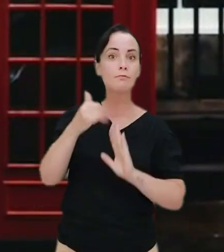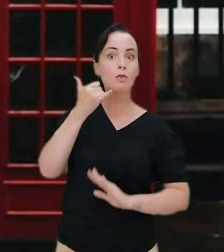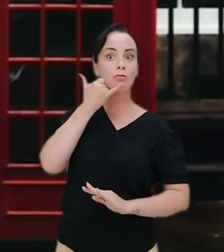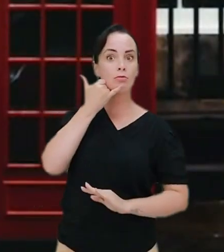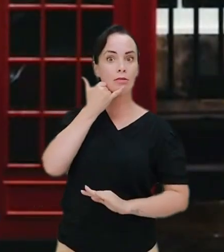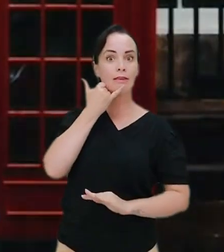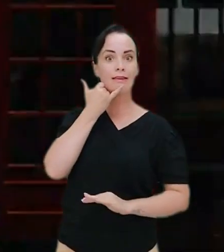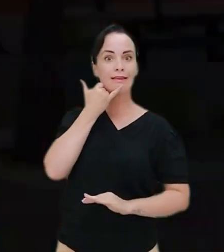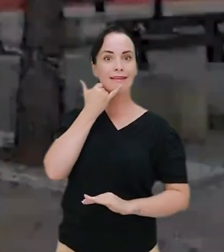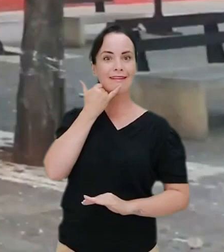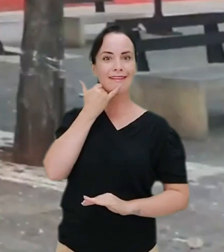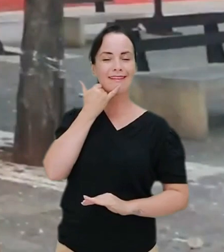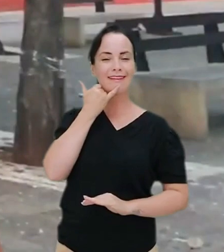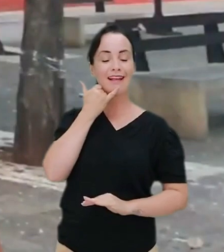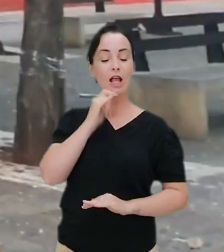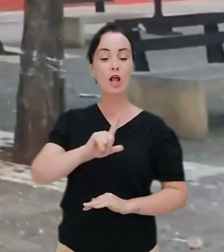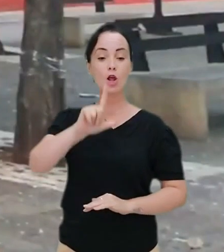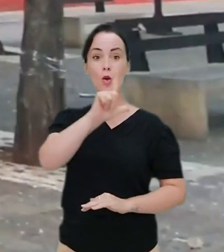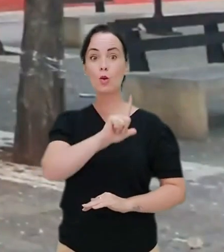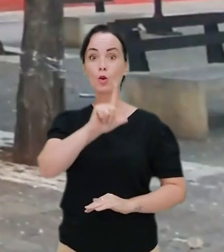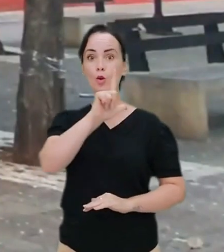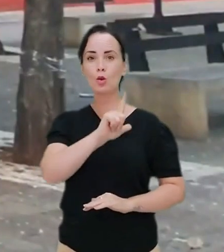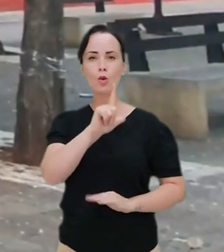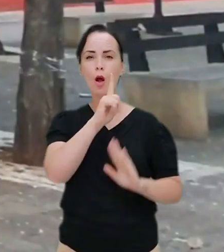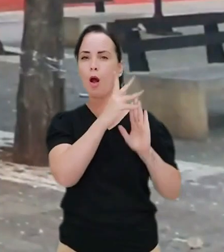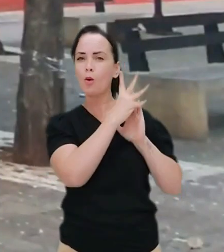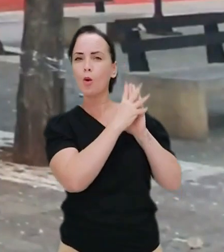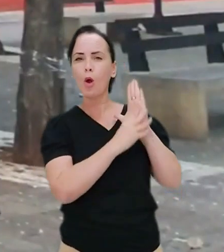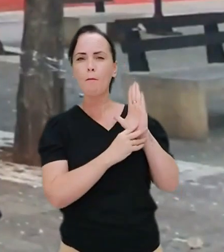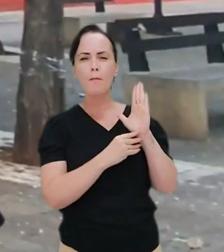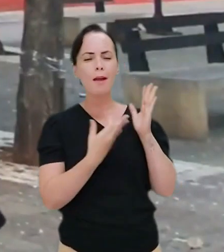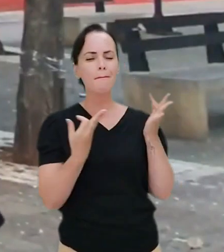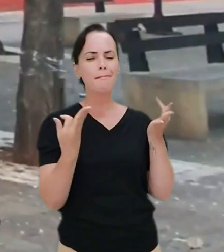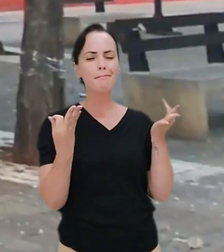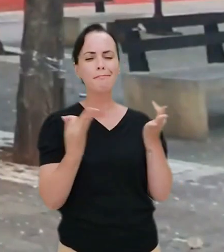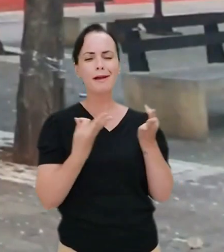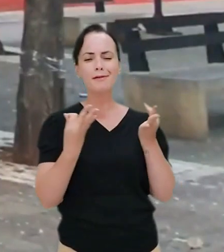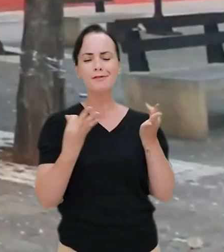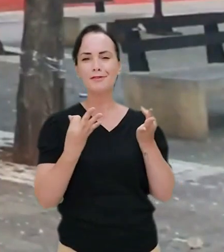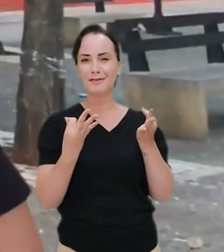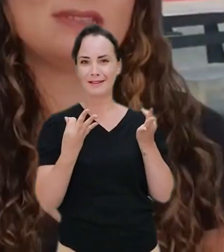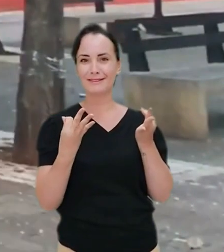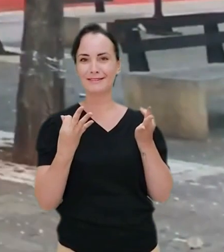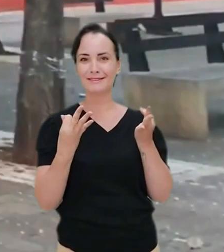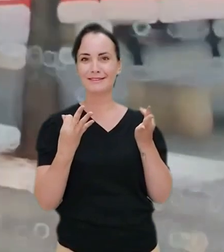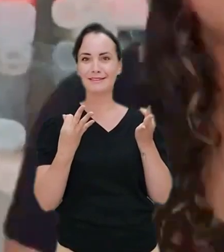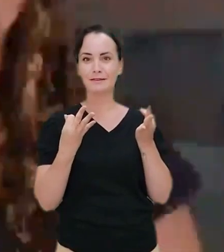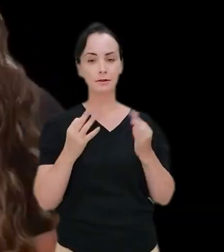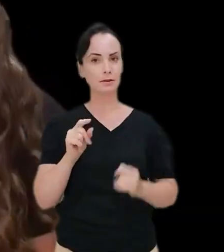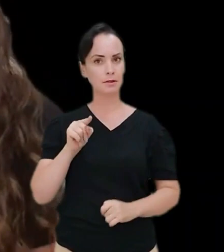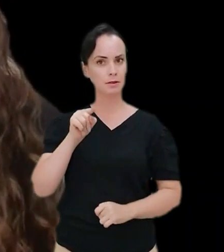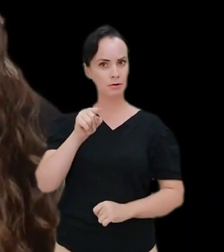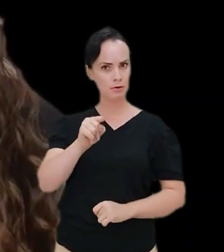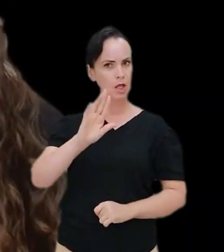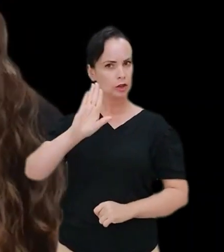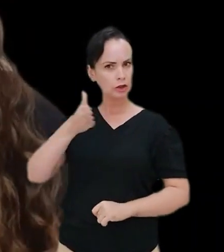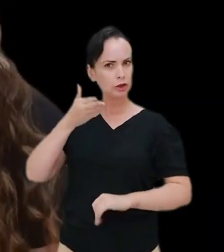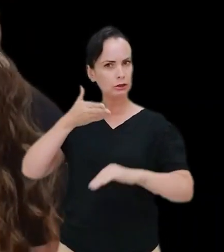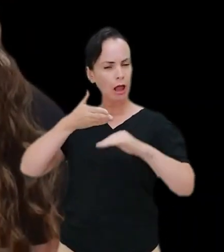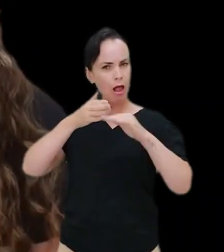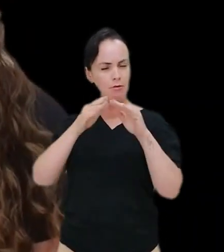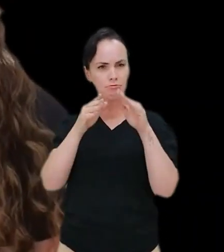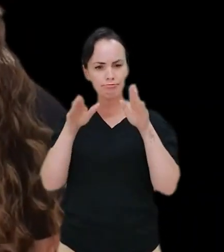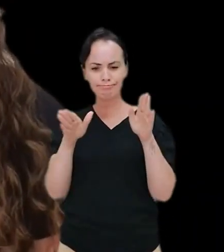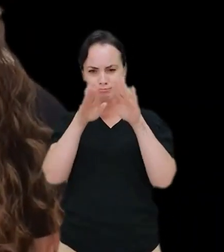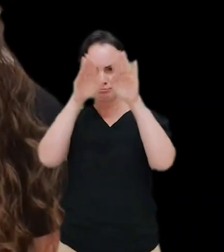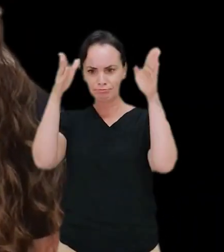telefônicas inglesas. As de Londrina são réplicas perfeitas das de Londres. Você já entrou